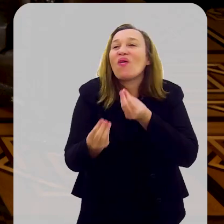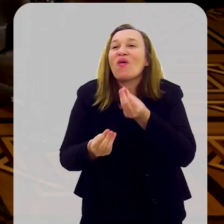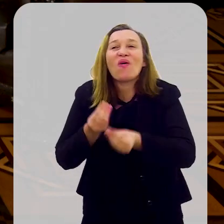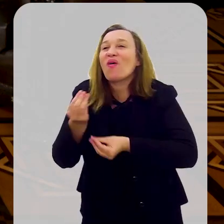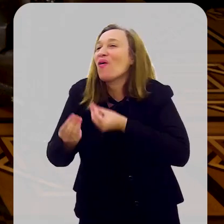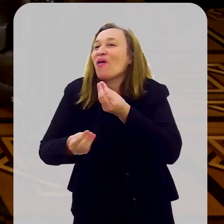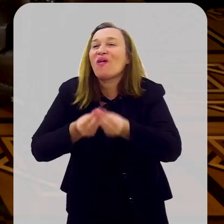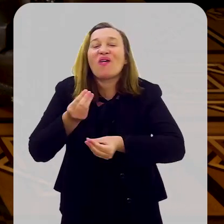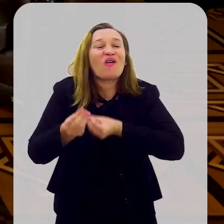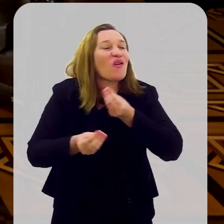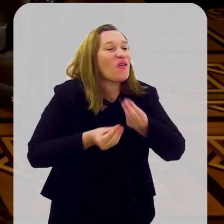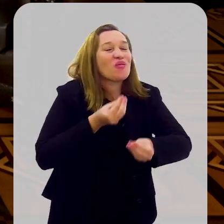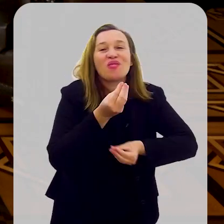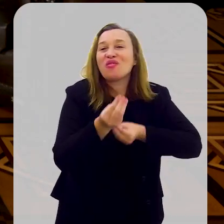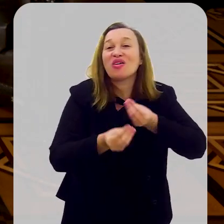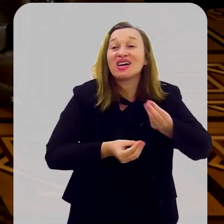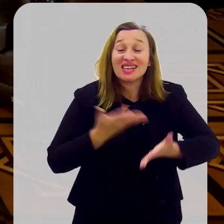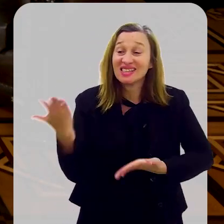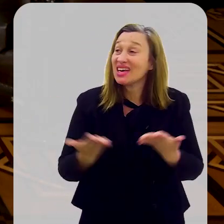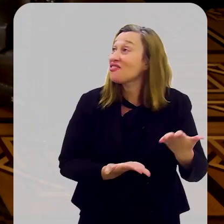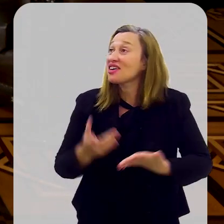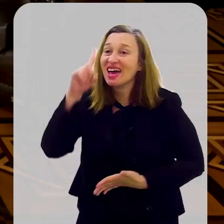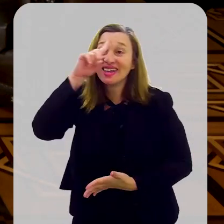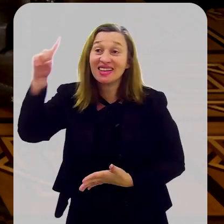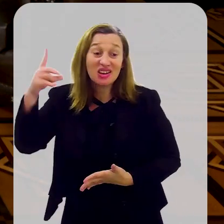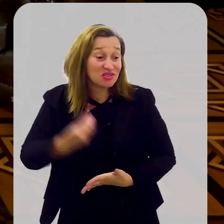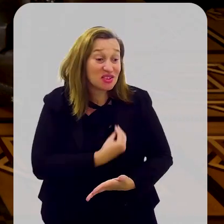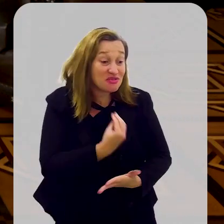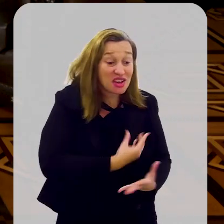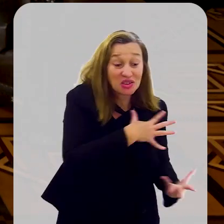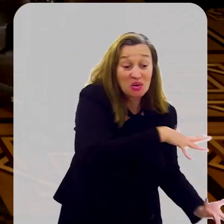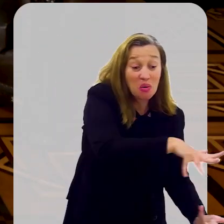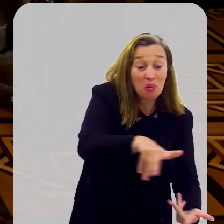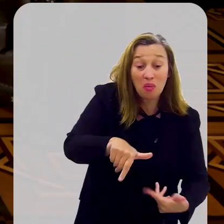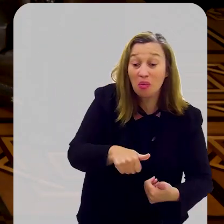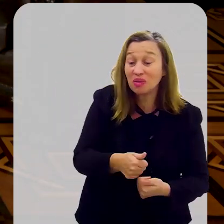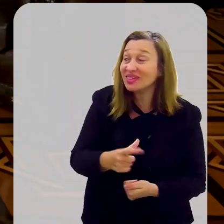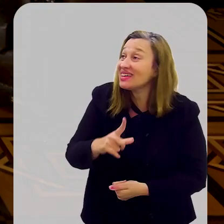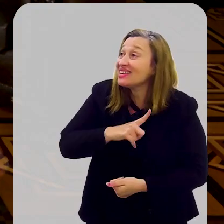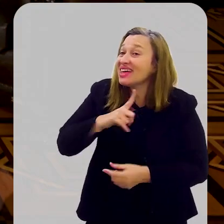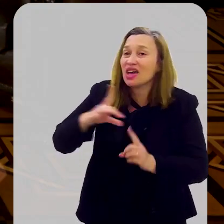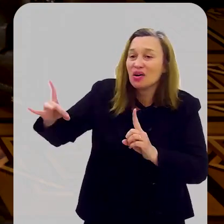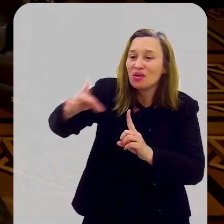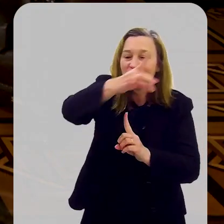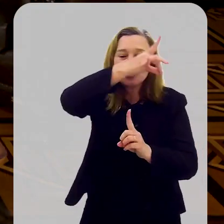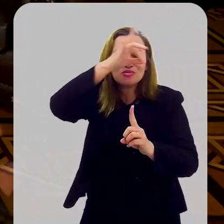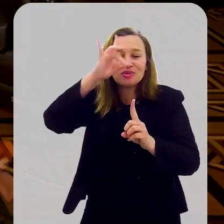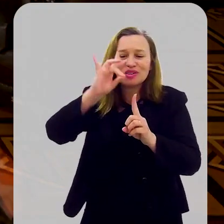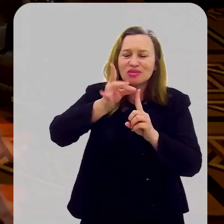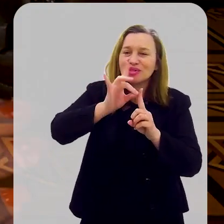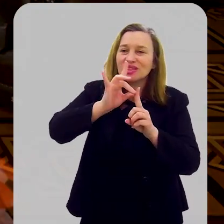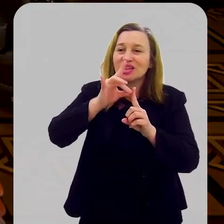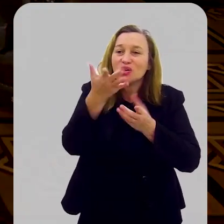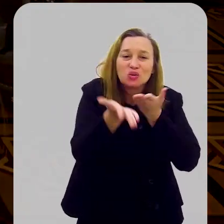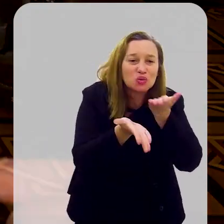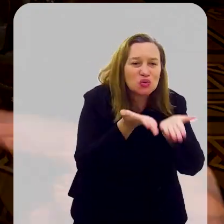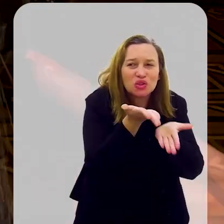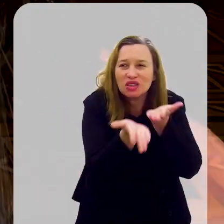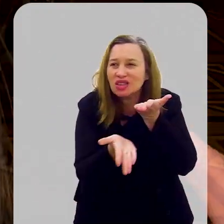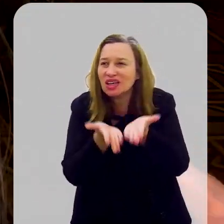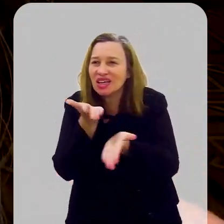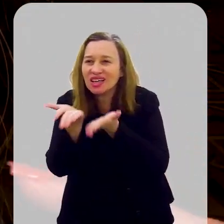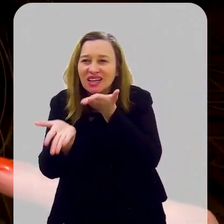como foi ser templo do Espírito Santo e ter o Consolador,